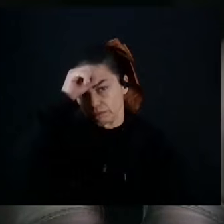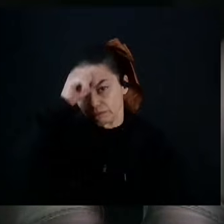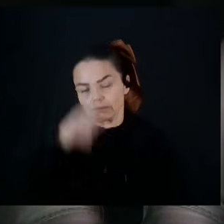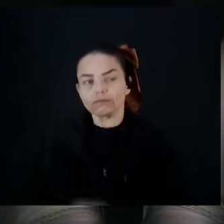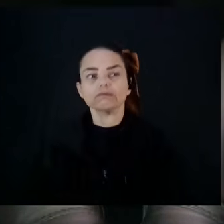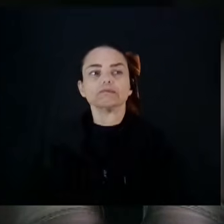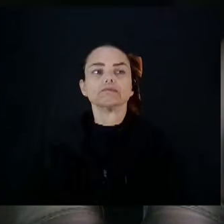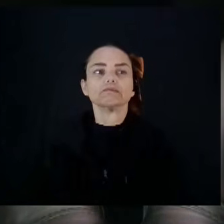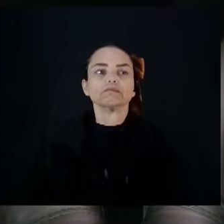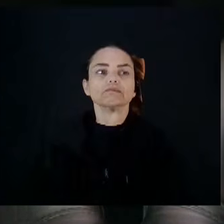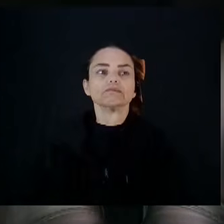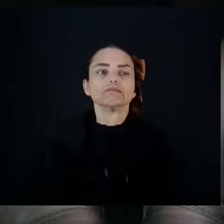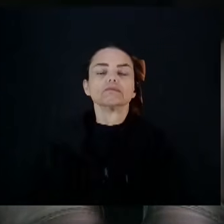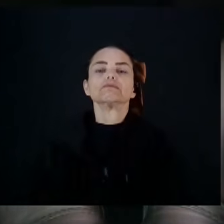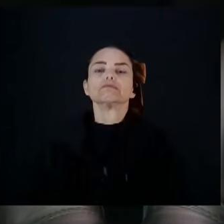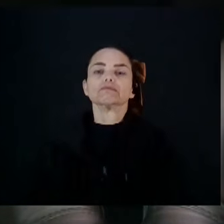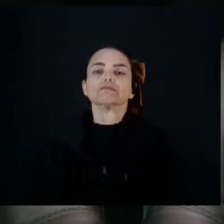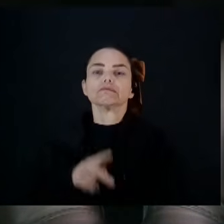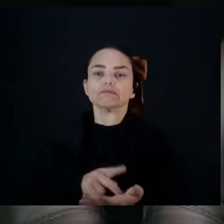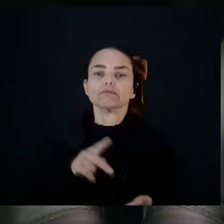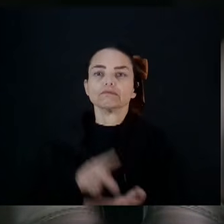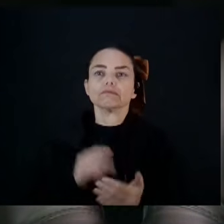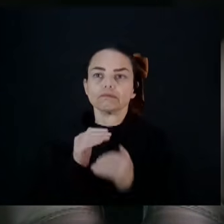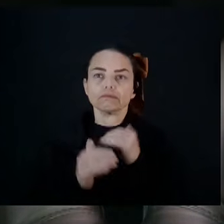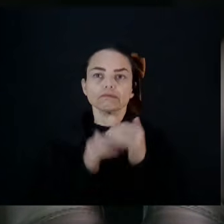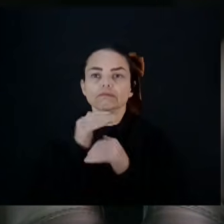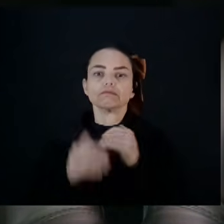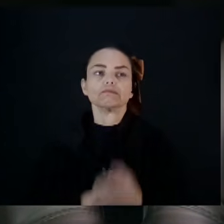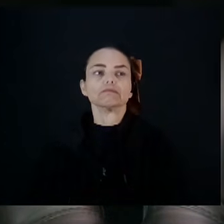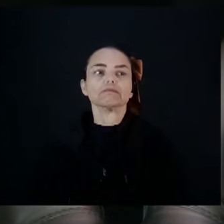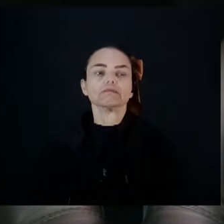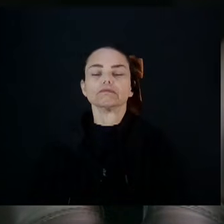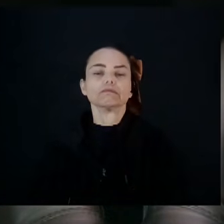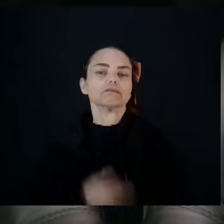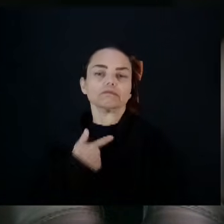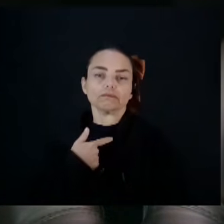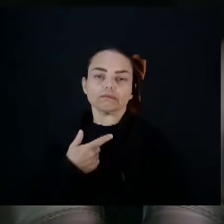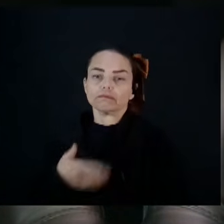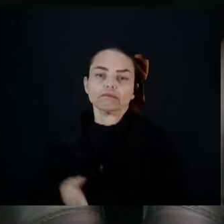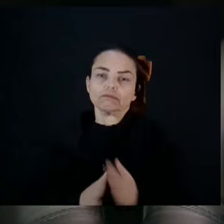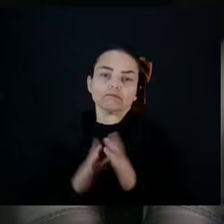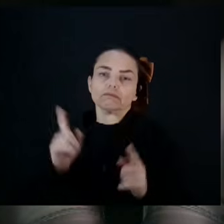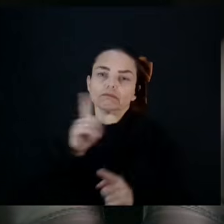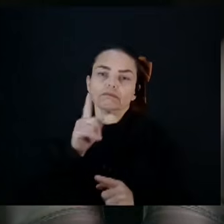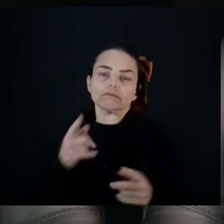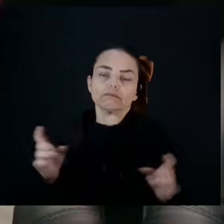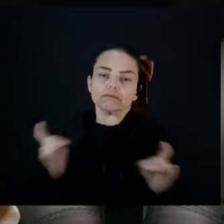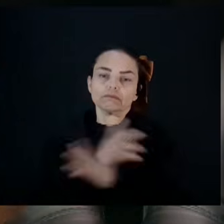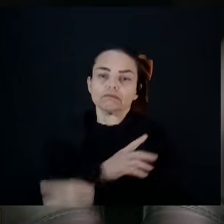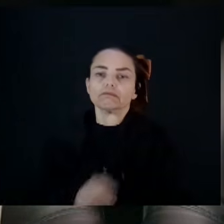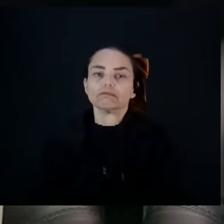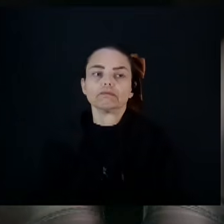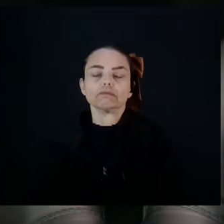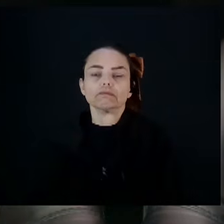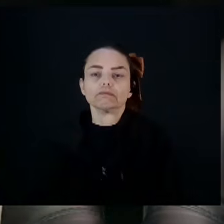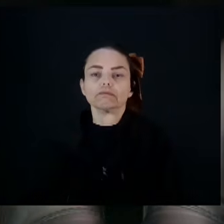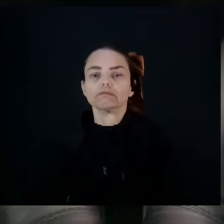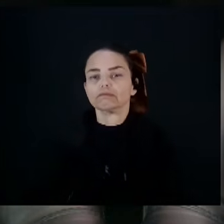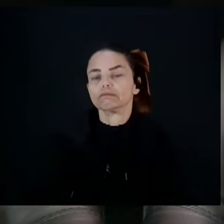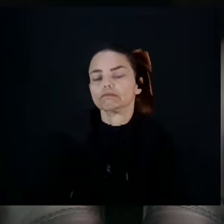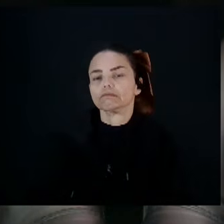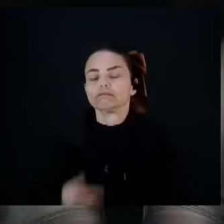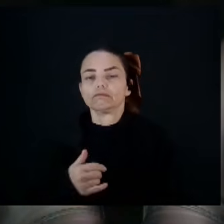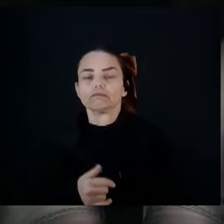É verdade. Sabe, eu desenvolvo habilidade, eu não nasci pronto. Sabe? Então, né, através de um